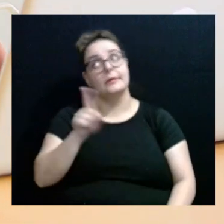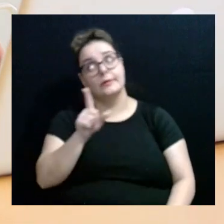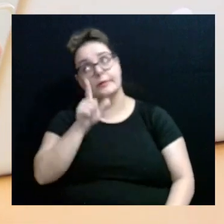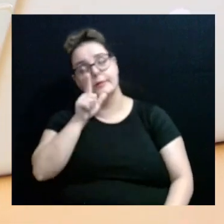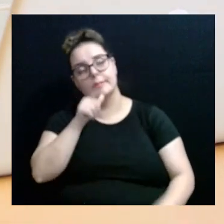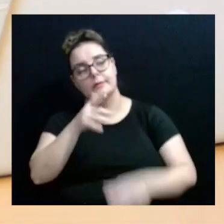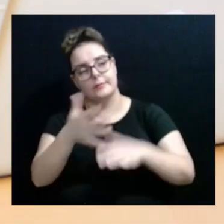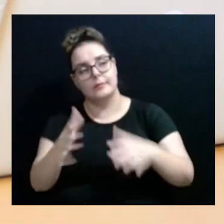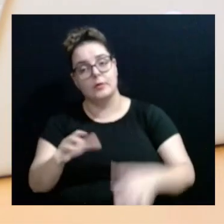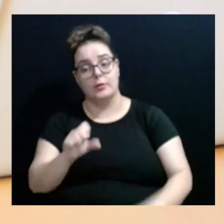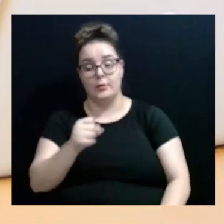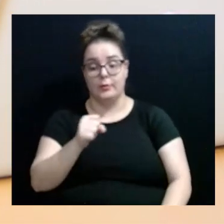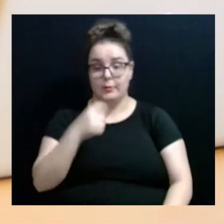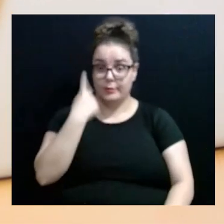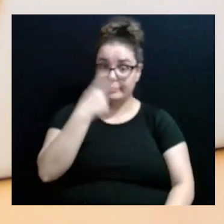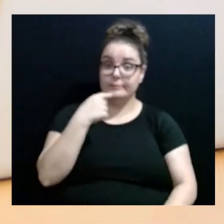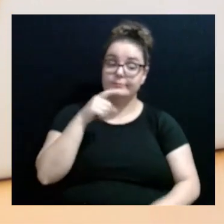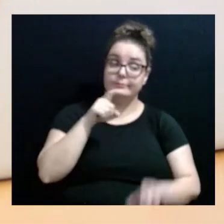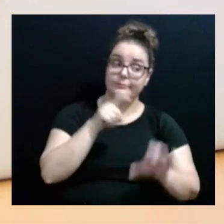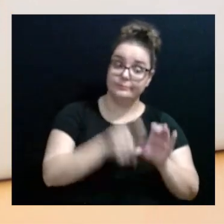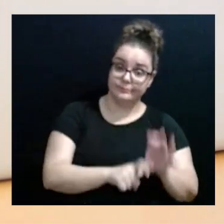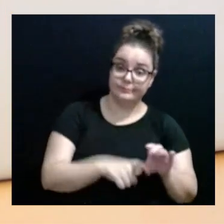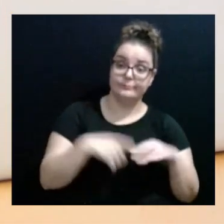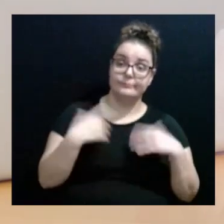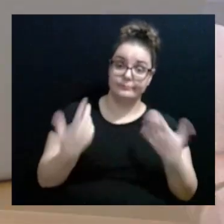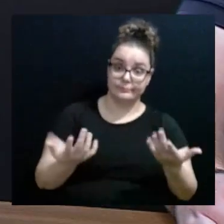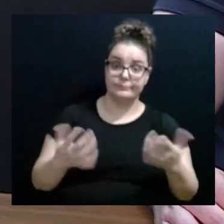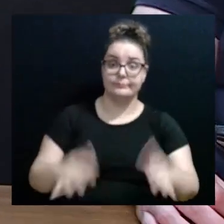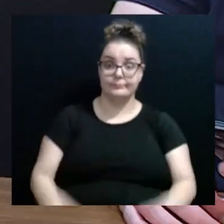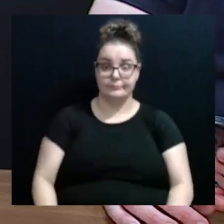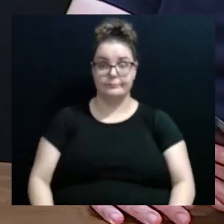para o litoral você pode demorar 8 horas,